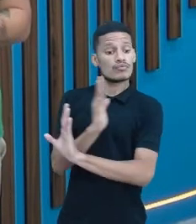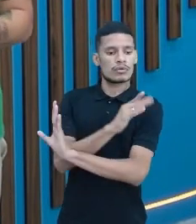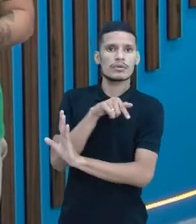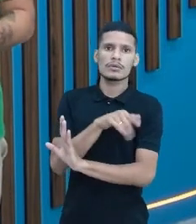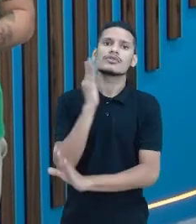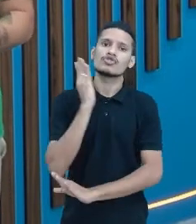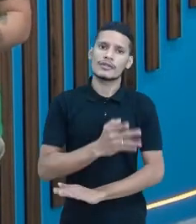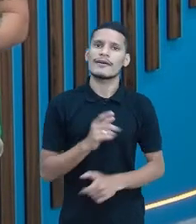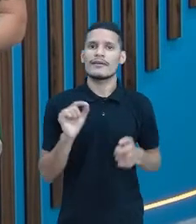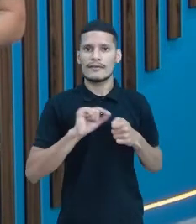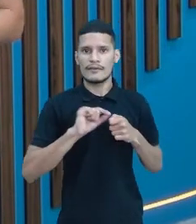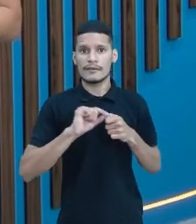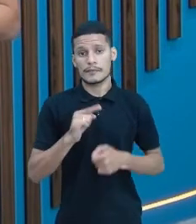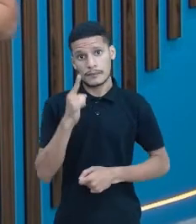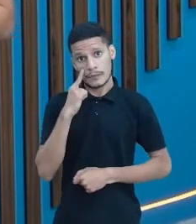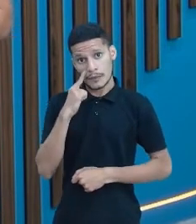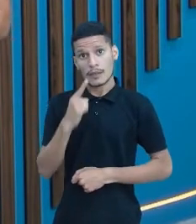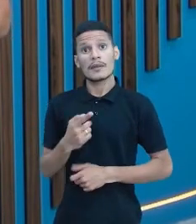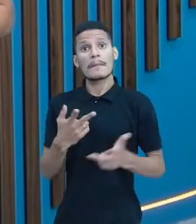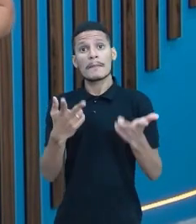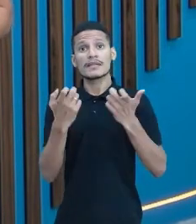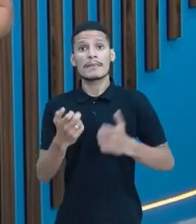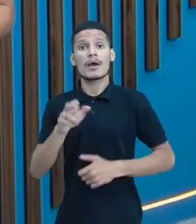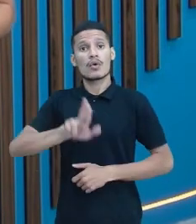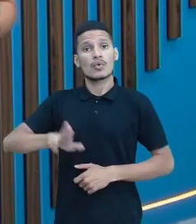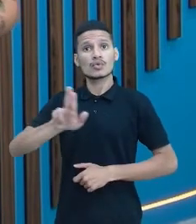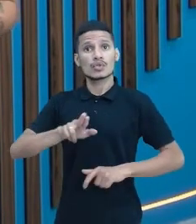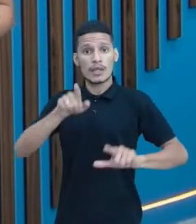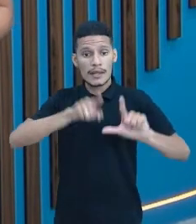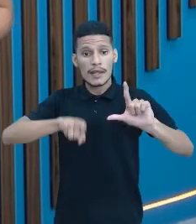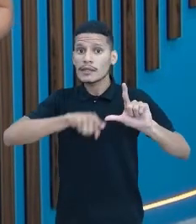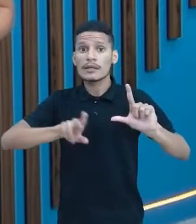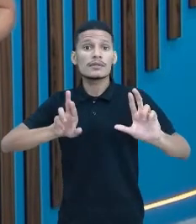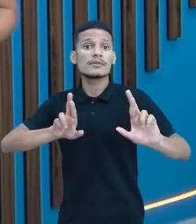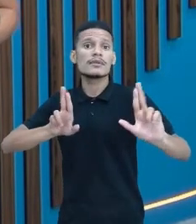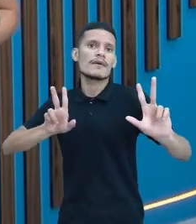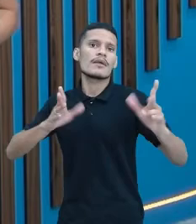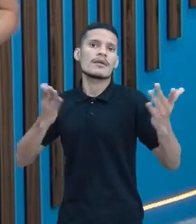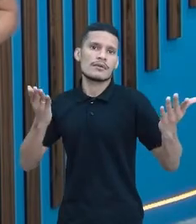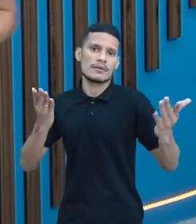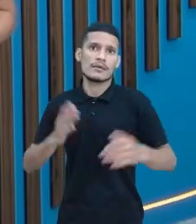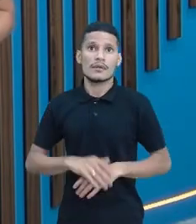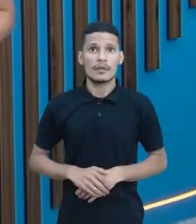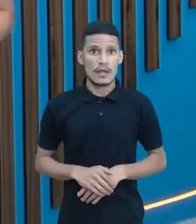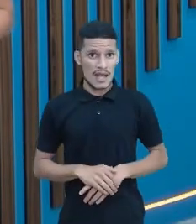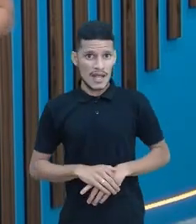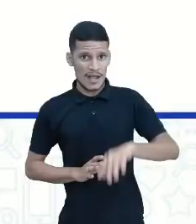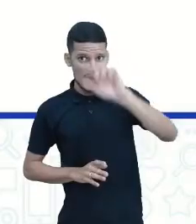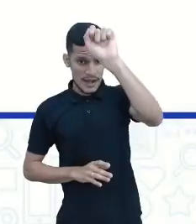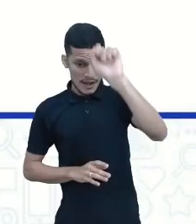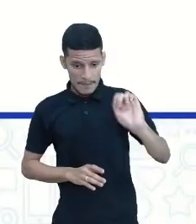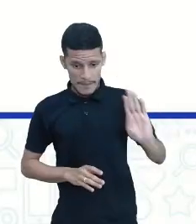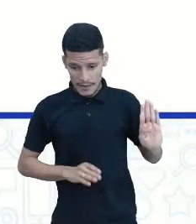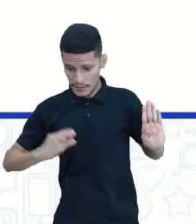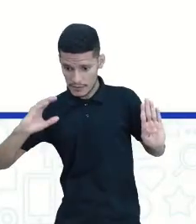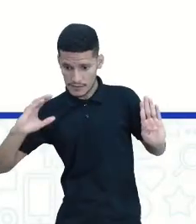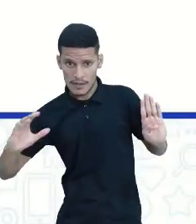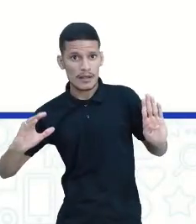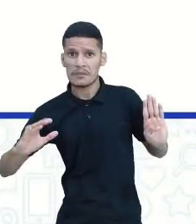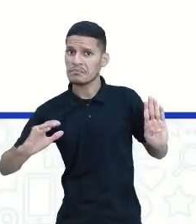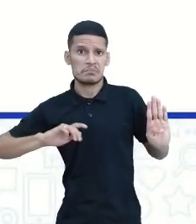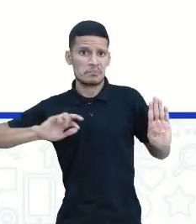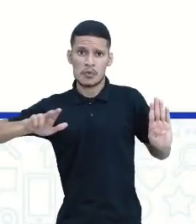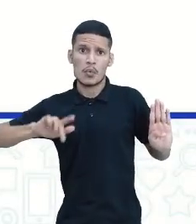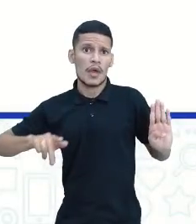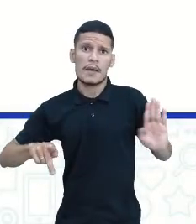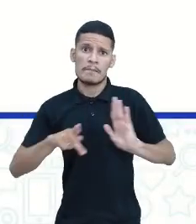Então, perceba que até o uso das letras aí é diferenciado. A, B e C nesse triângulo aí não